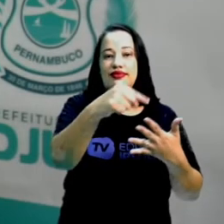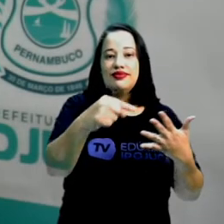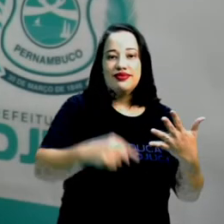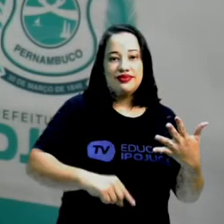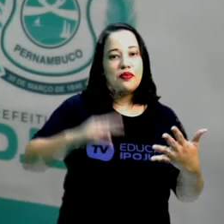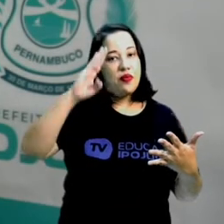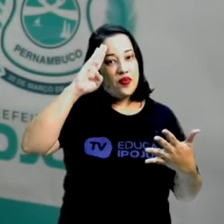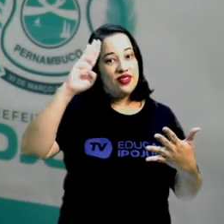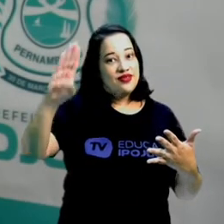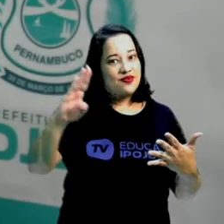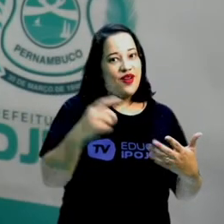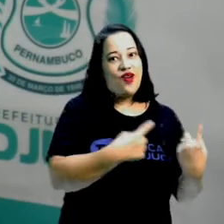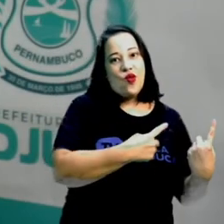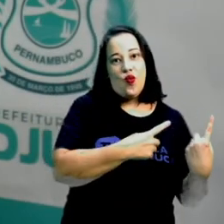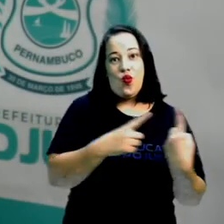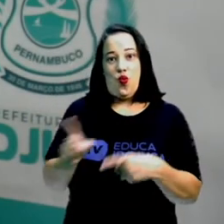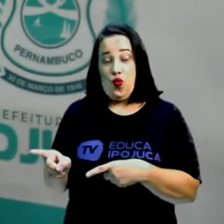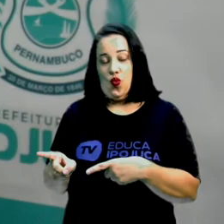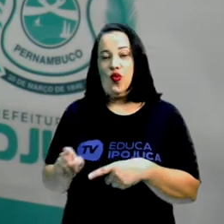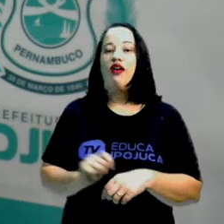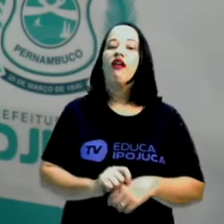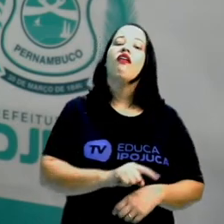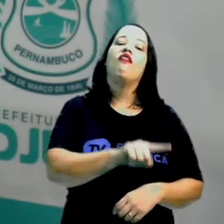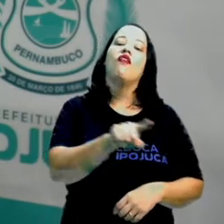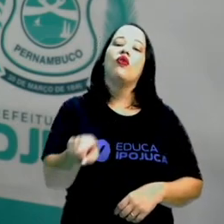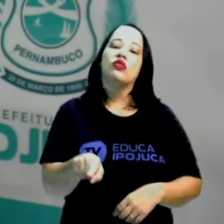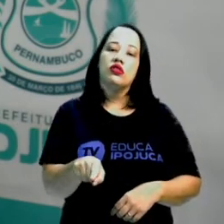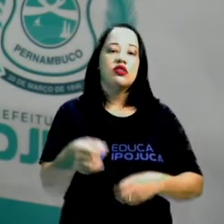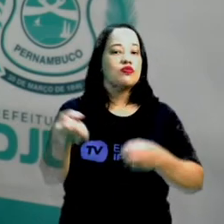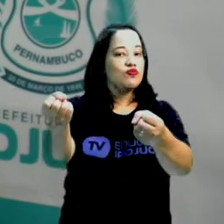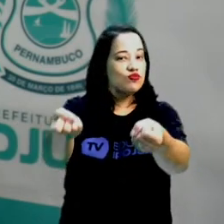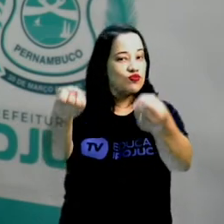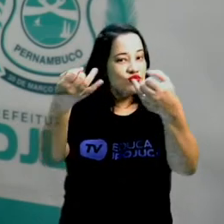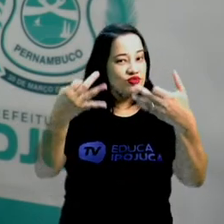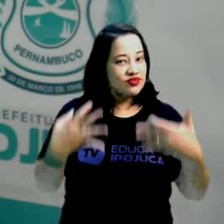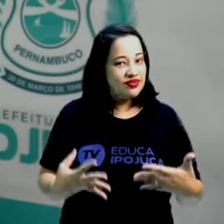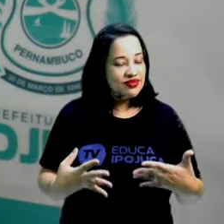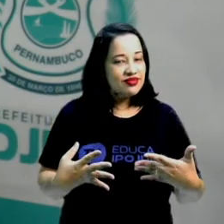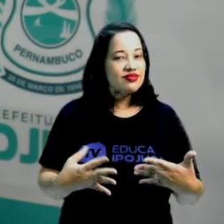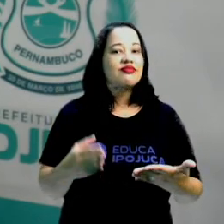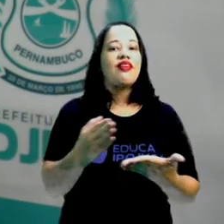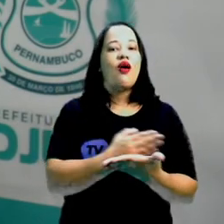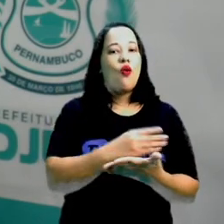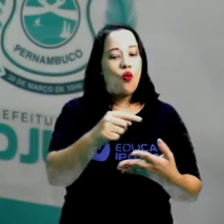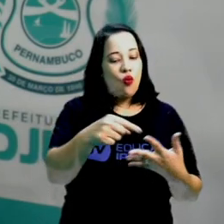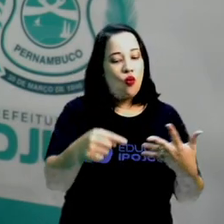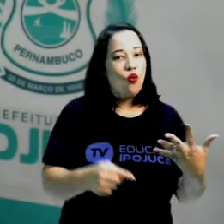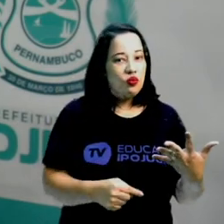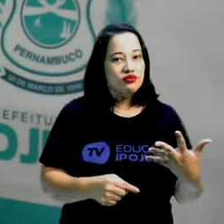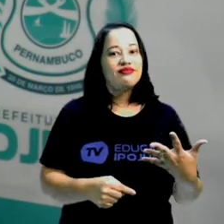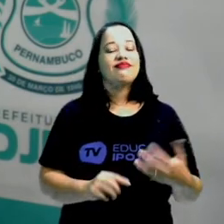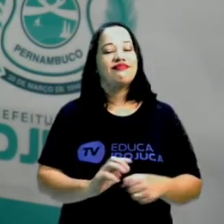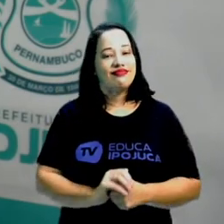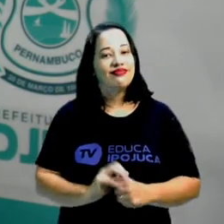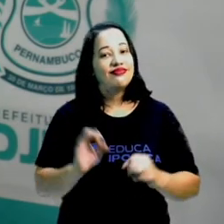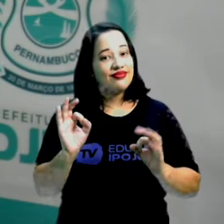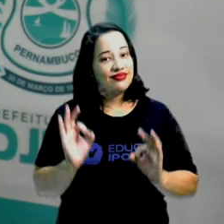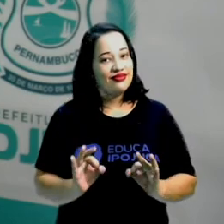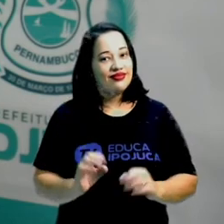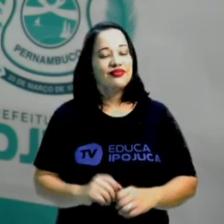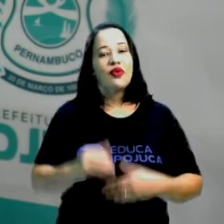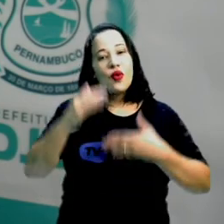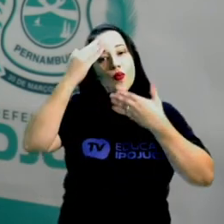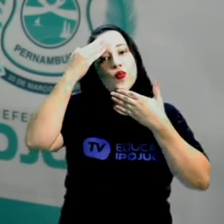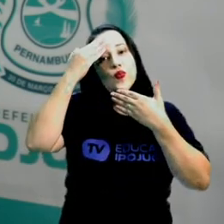Estados Unidos irem para a guerra. Eu quero que vocês me digam alguns destes motivos. Certo, pessoal?